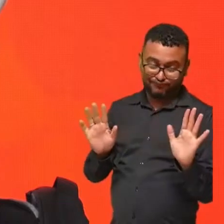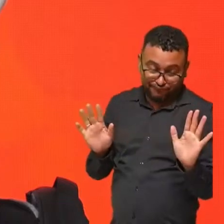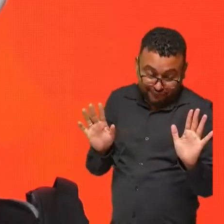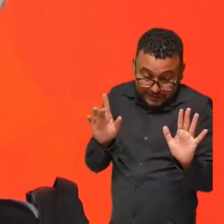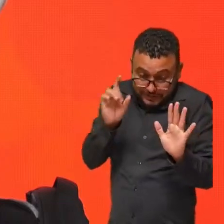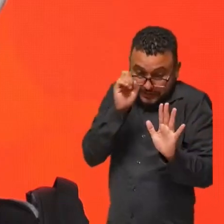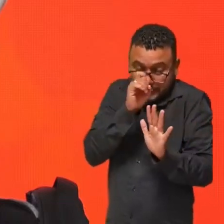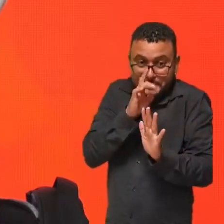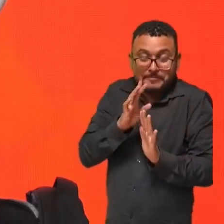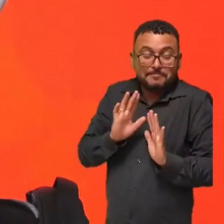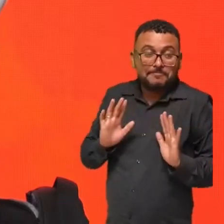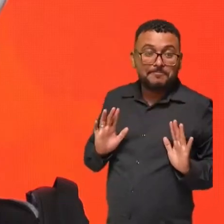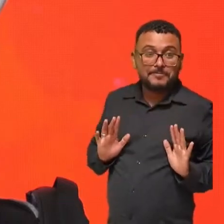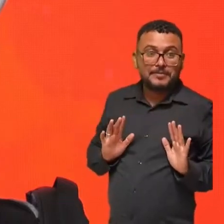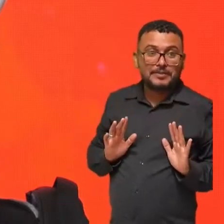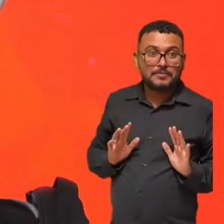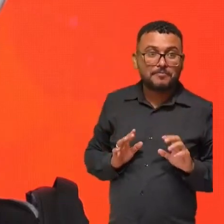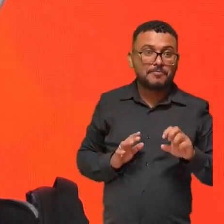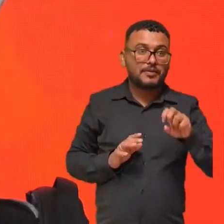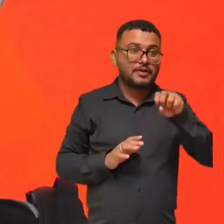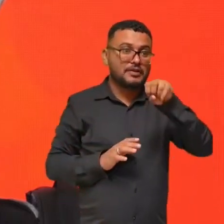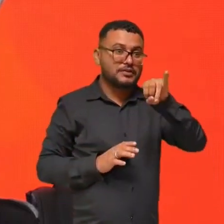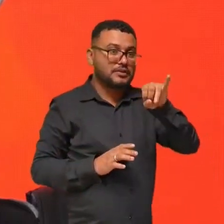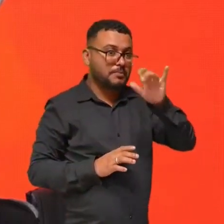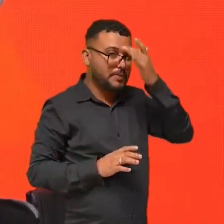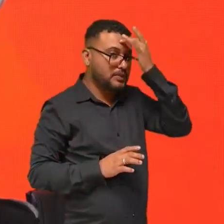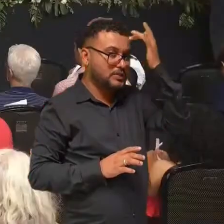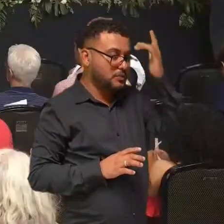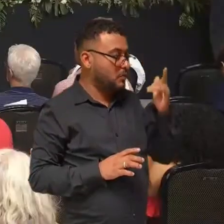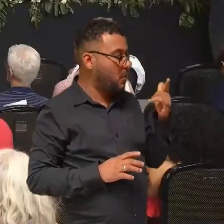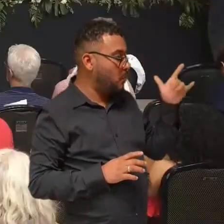tiver aqui e quiser responder, ajudar, por favor.